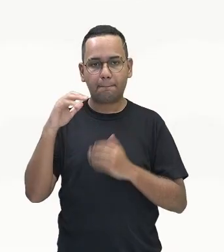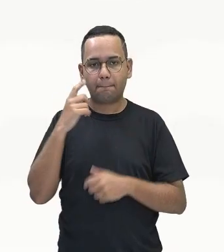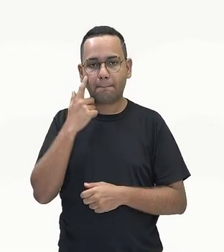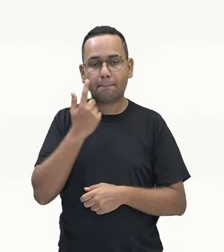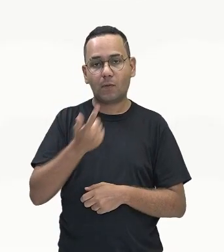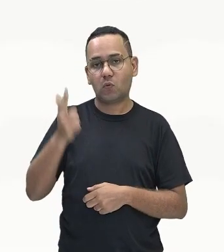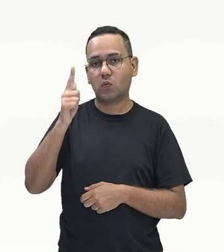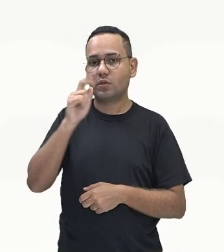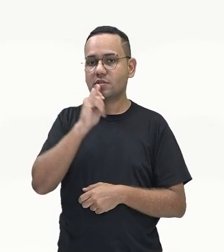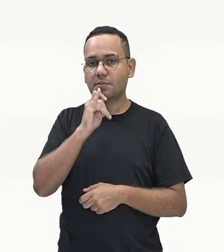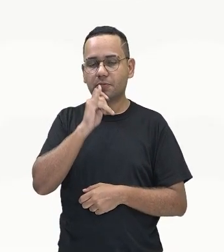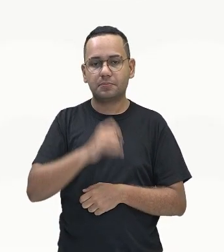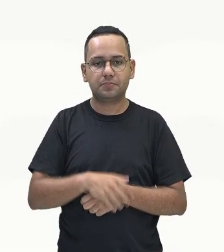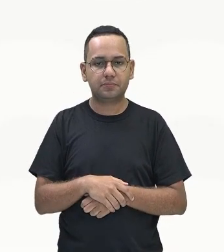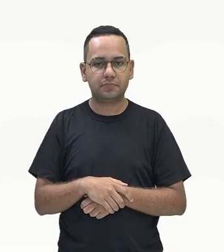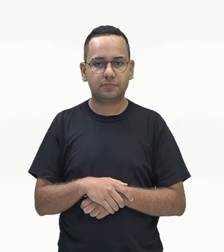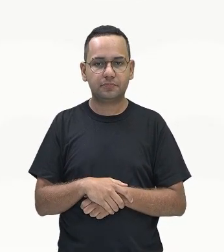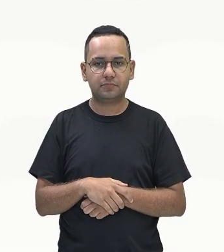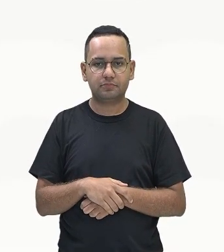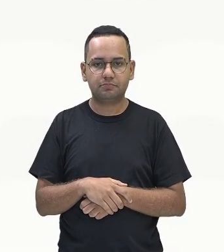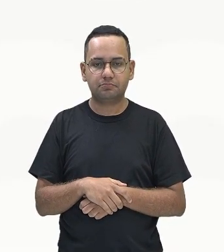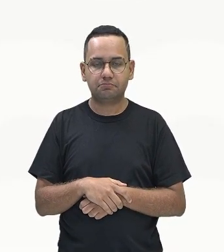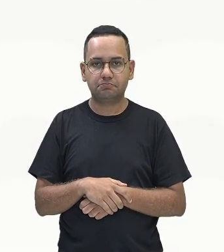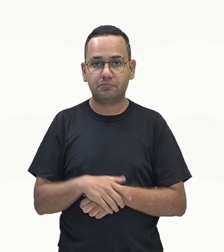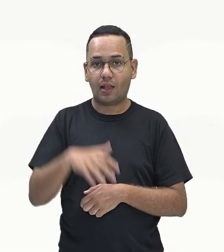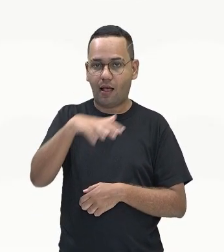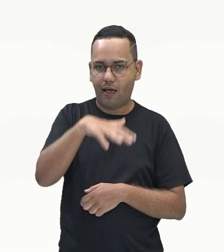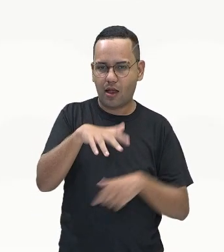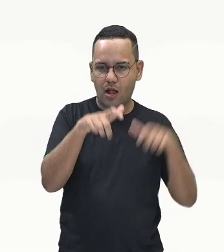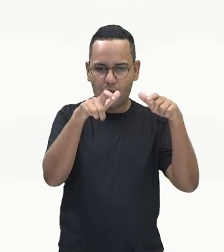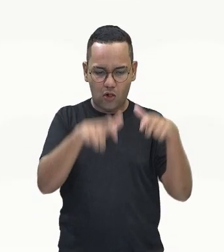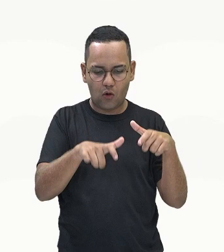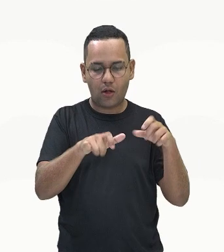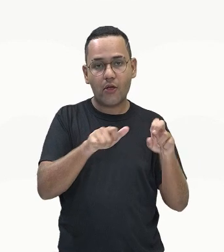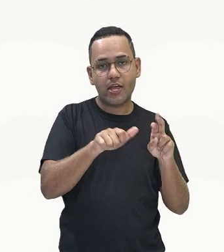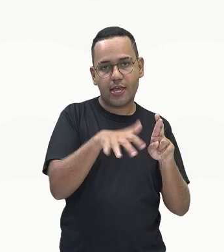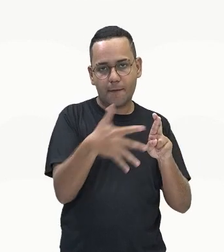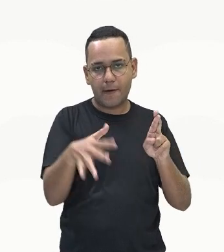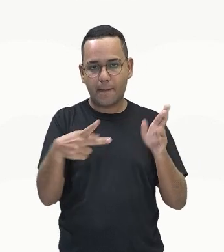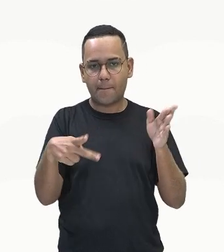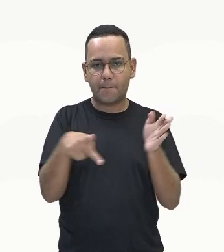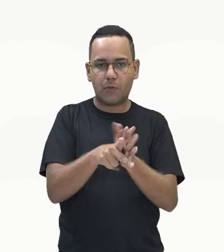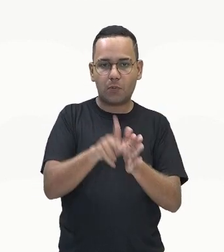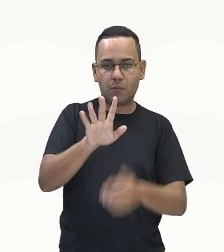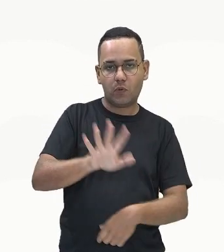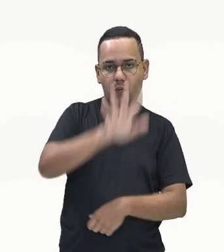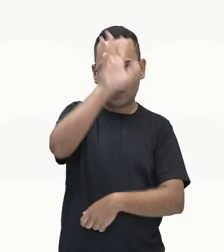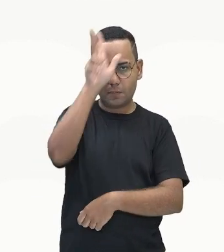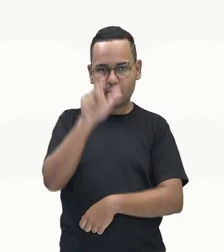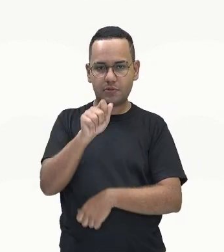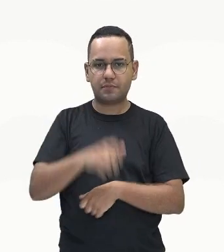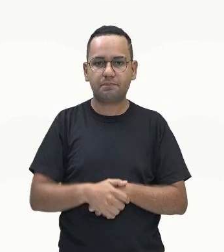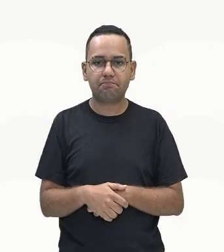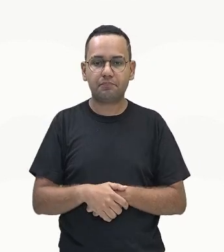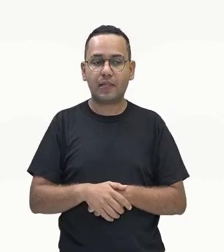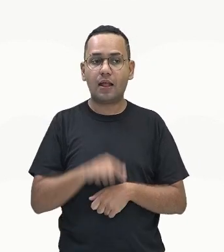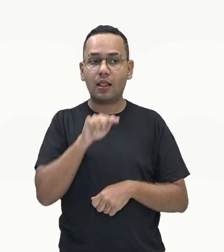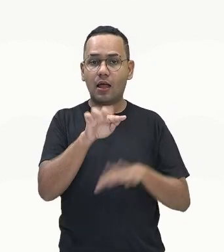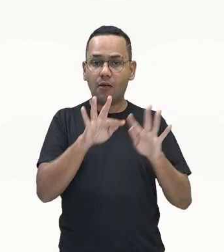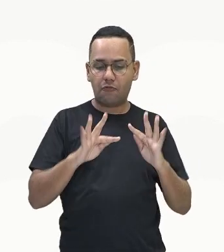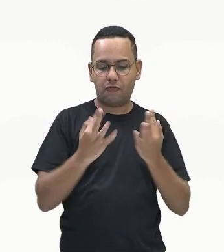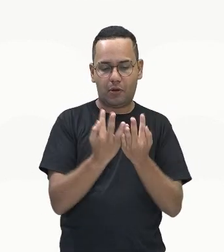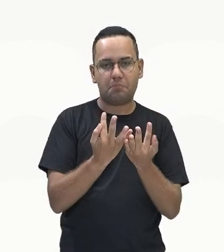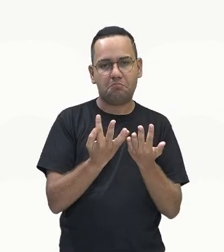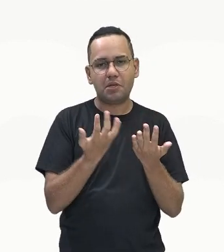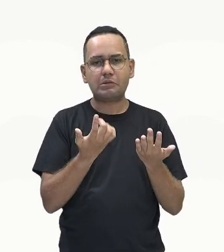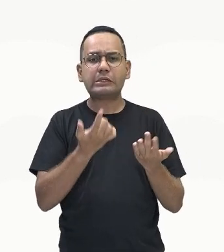exemplo. Em uma comunidade ribeirinha do Amazonas, uma família decidiu investir em um